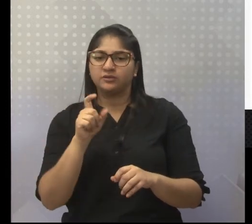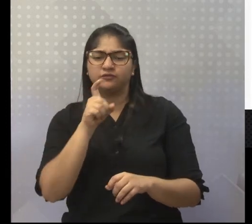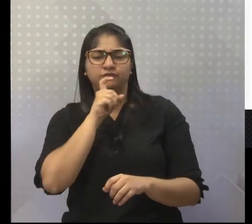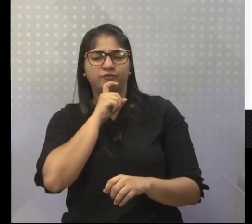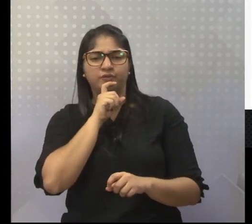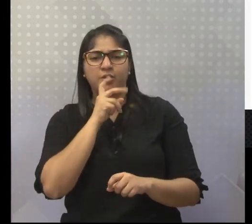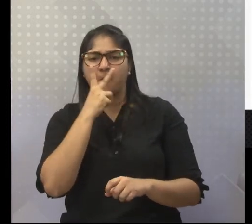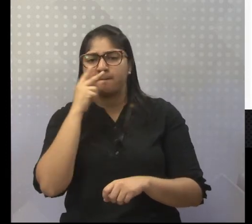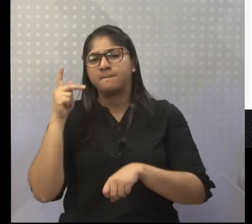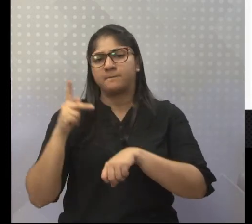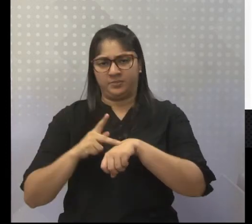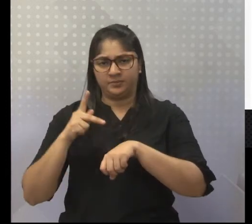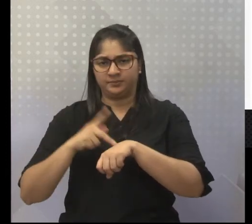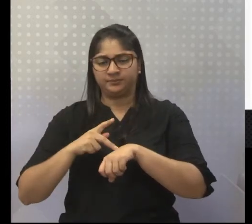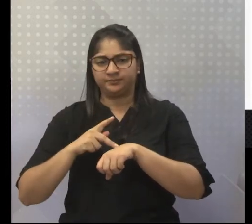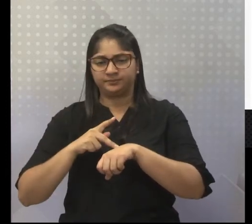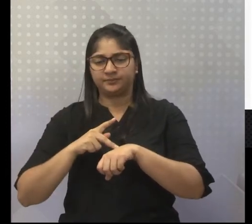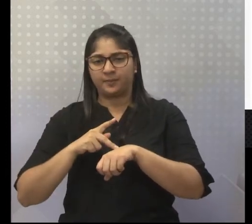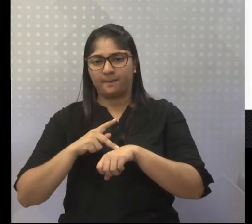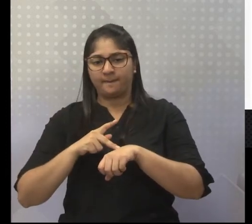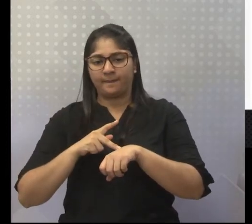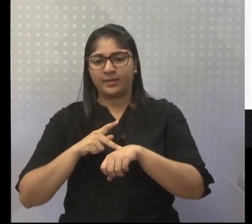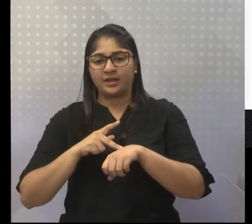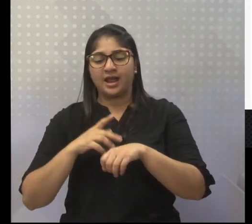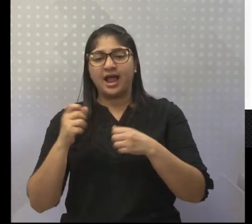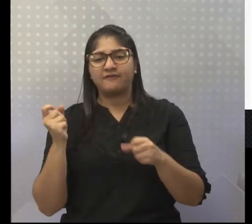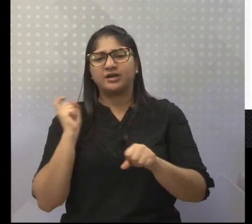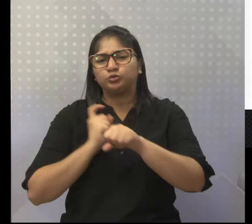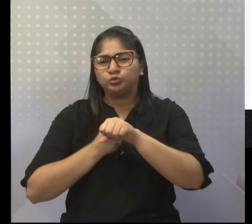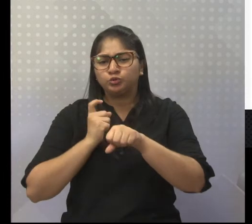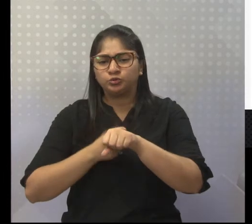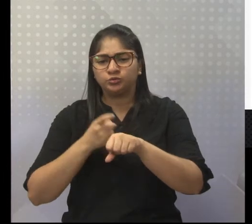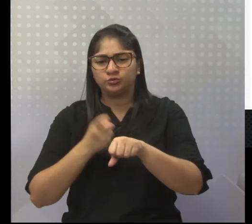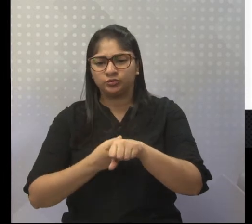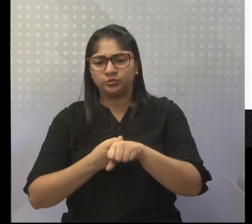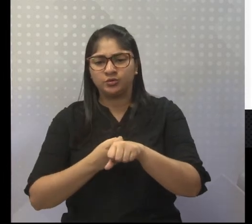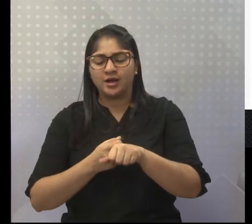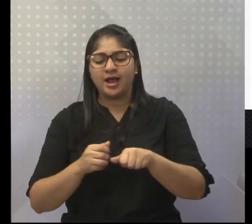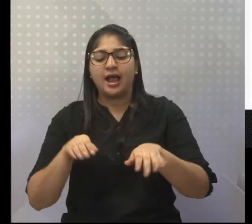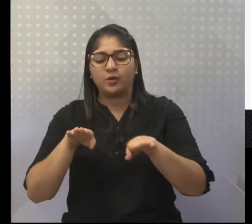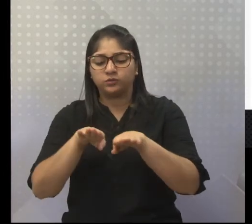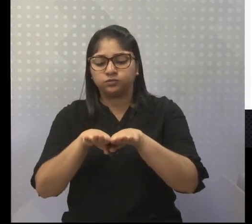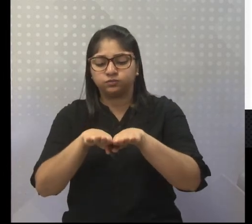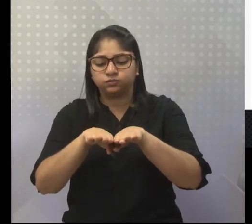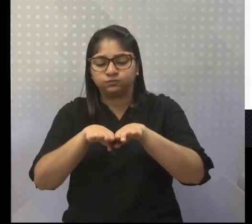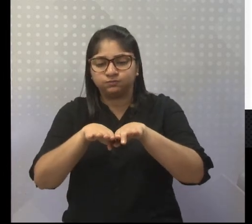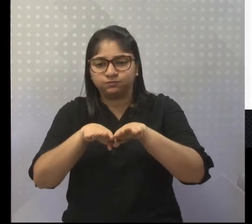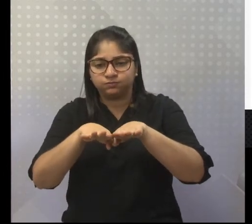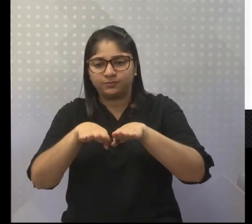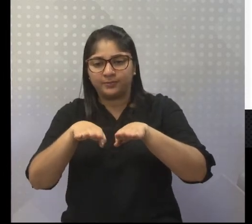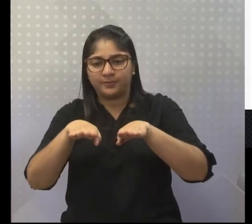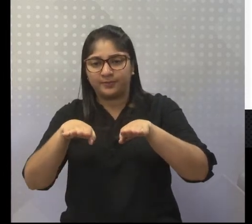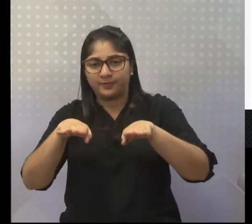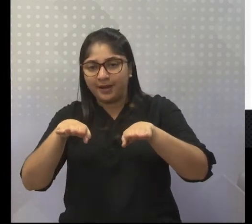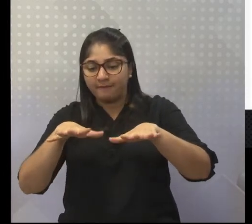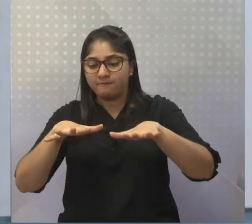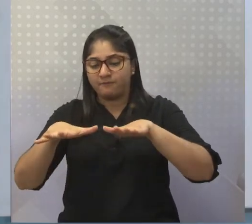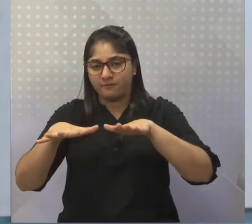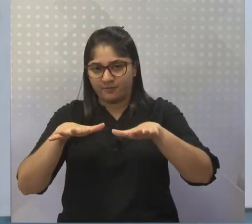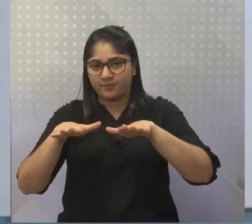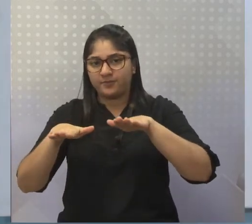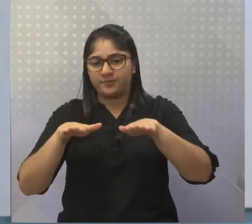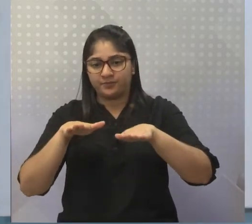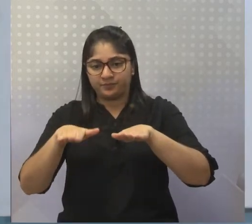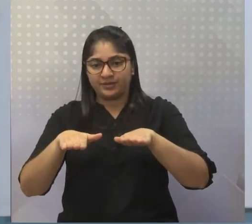magmática e aí vai começar a solidificar e afastar as placas tectônicas isso acontece a movimentação